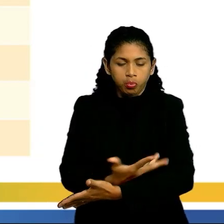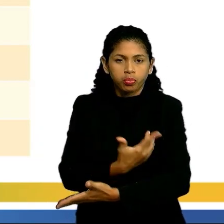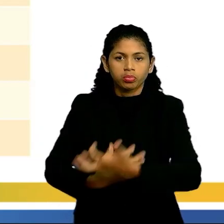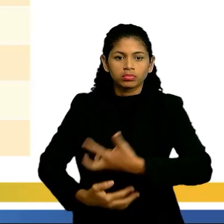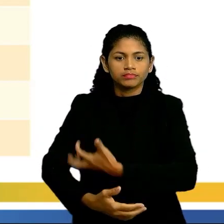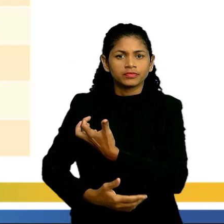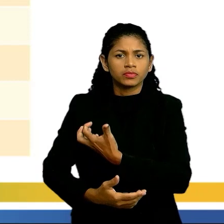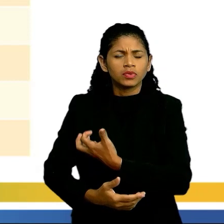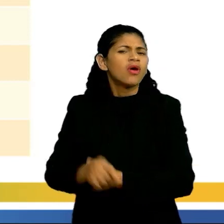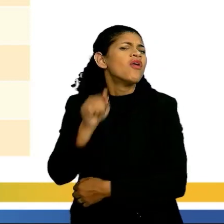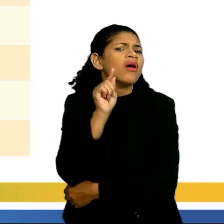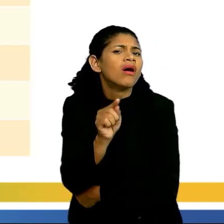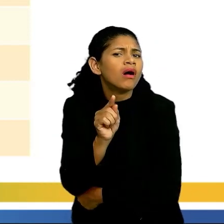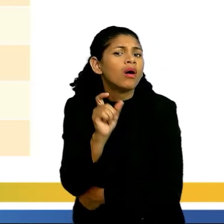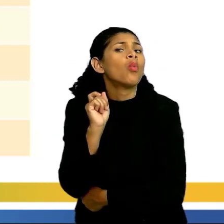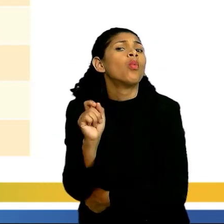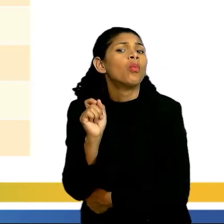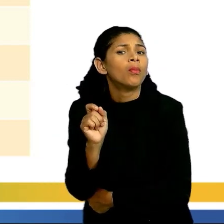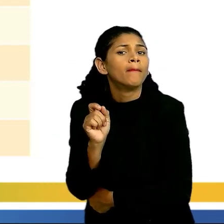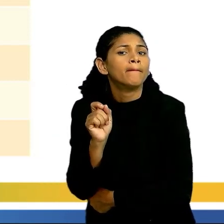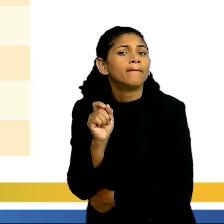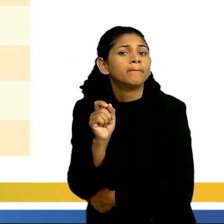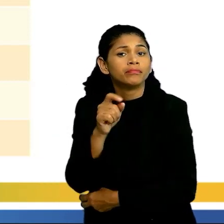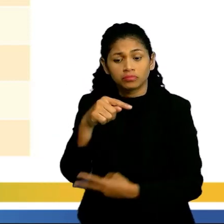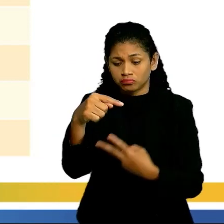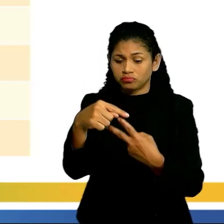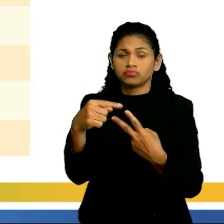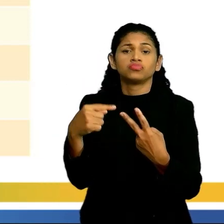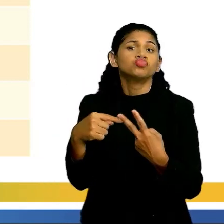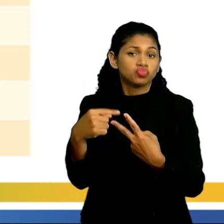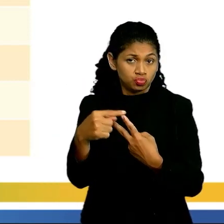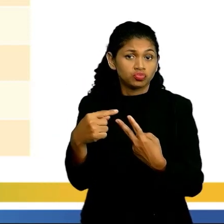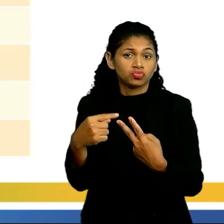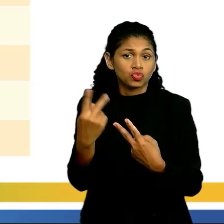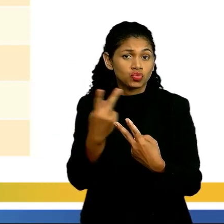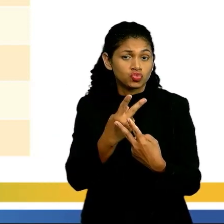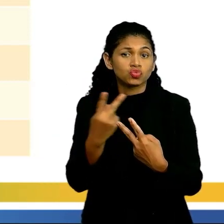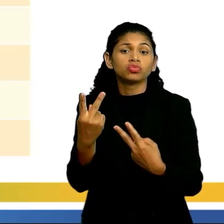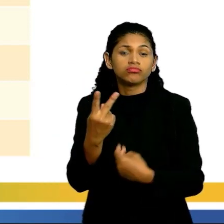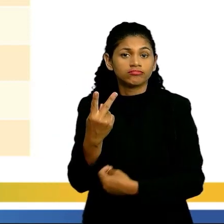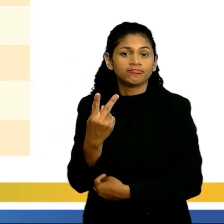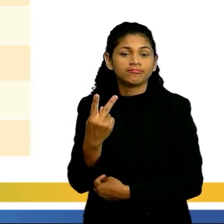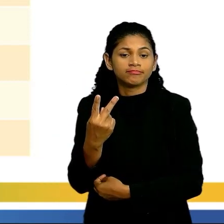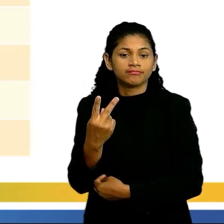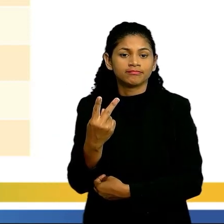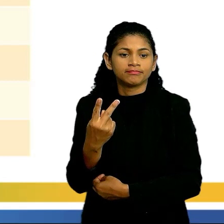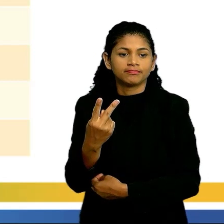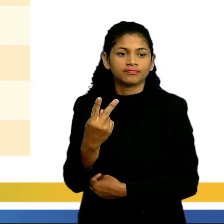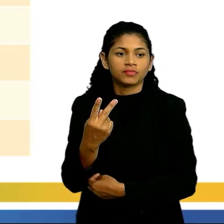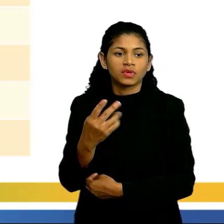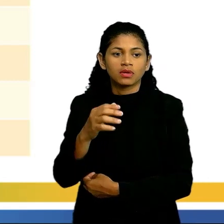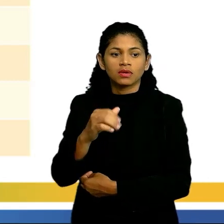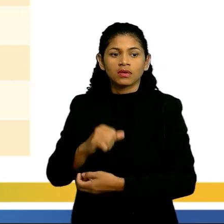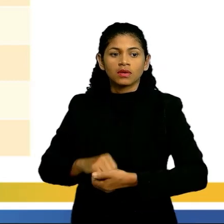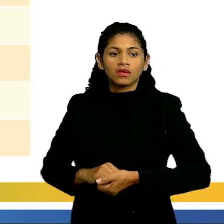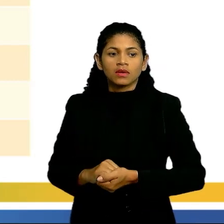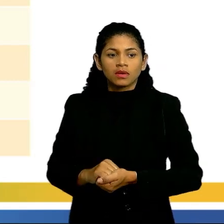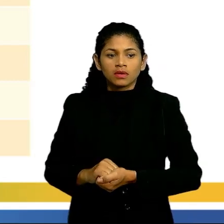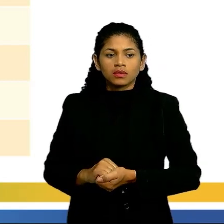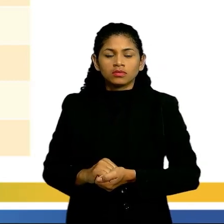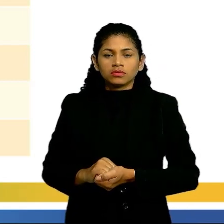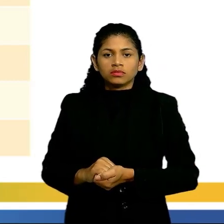coisas. Então, Apolo é o deus comedido, ponderado. Dionísio é o